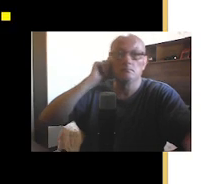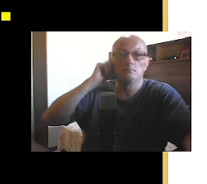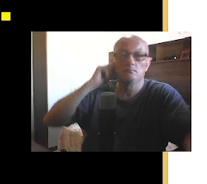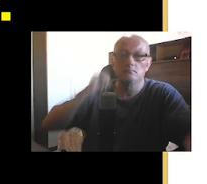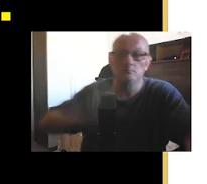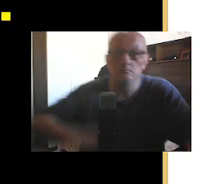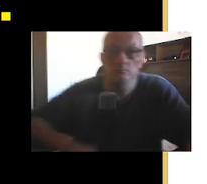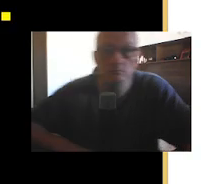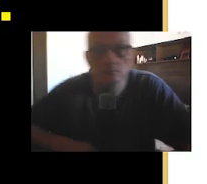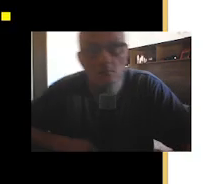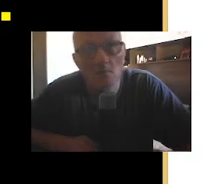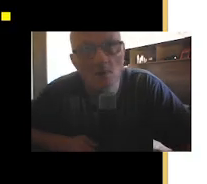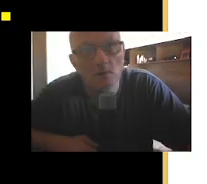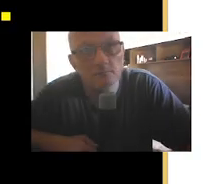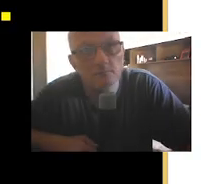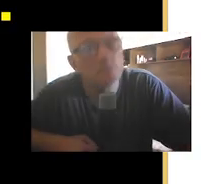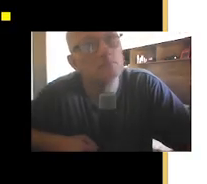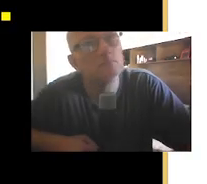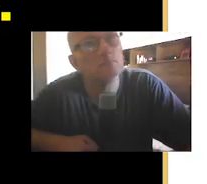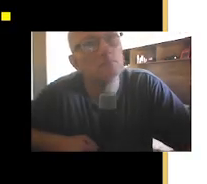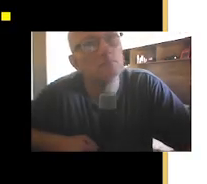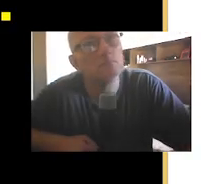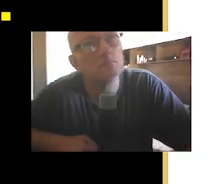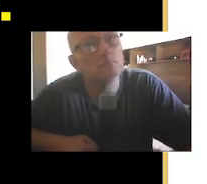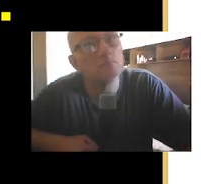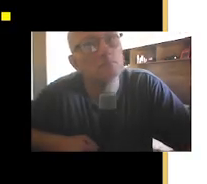No, with our friends.